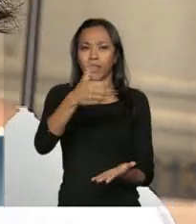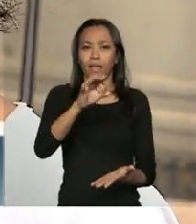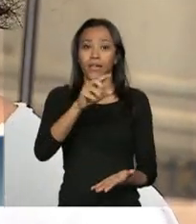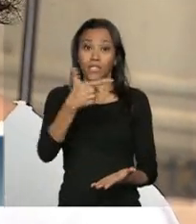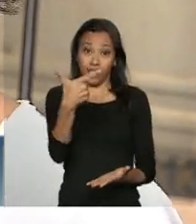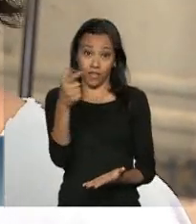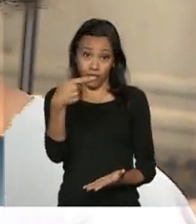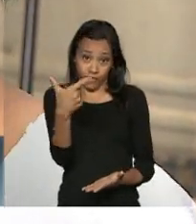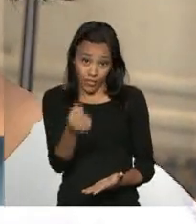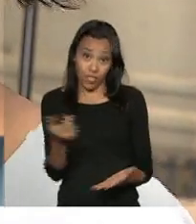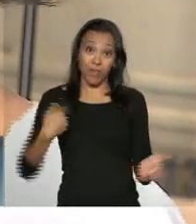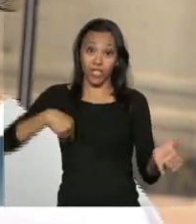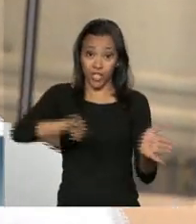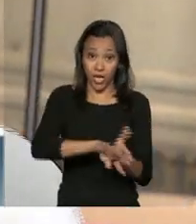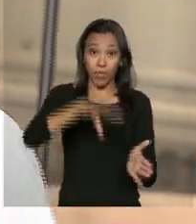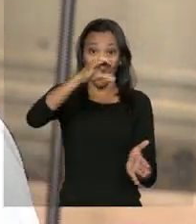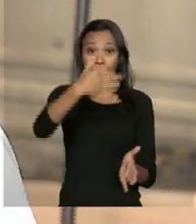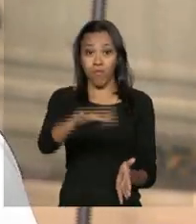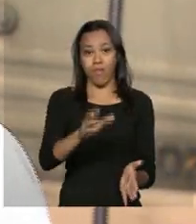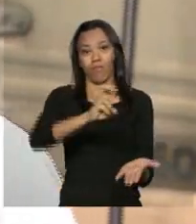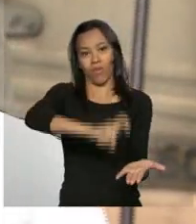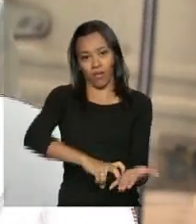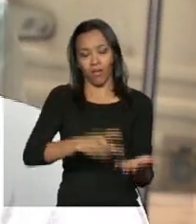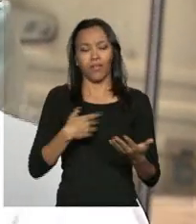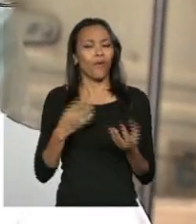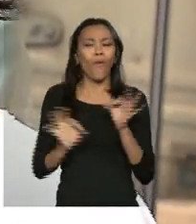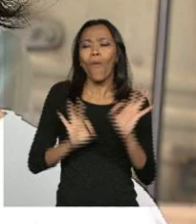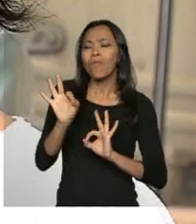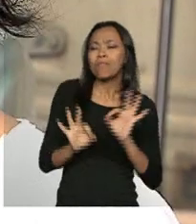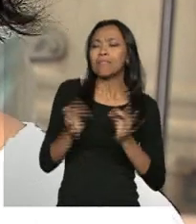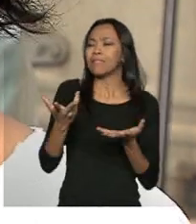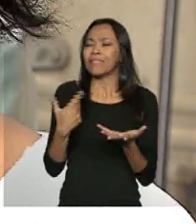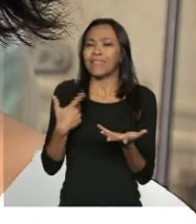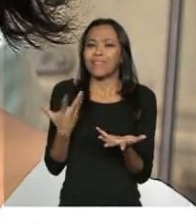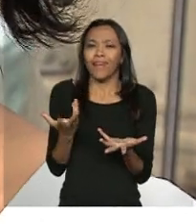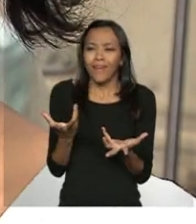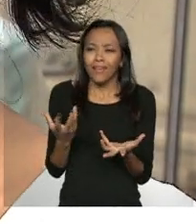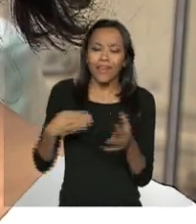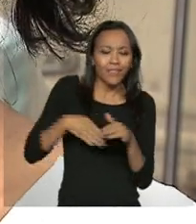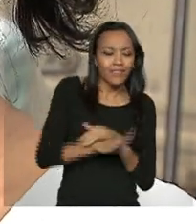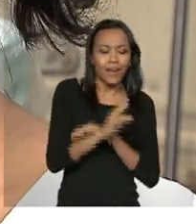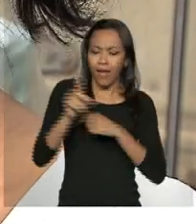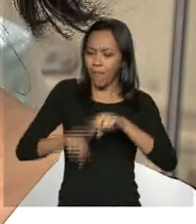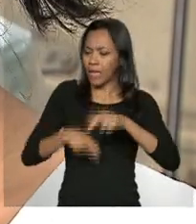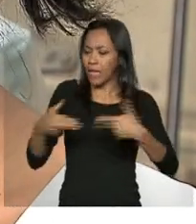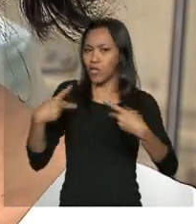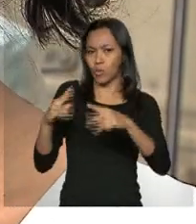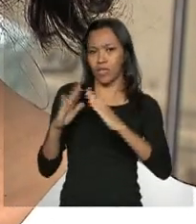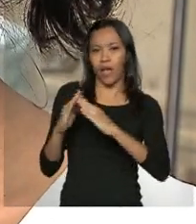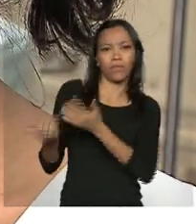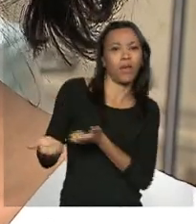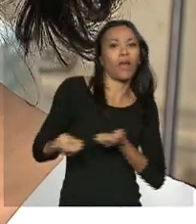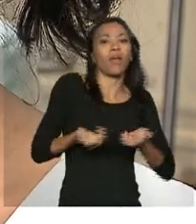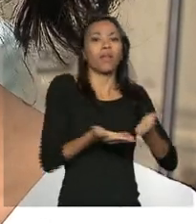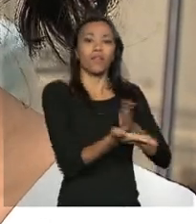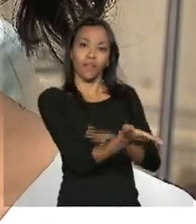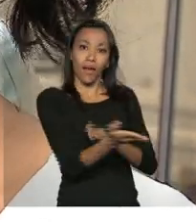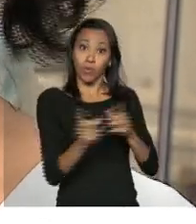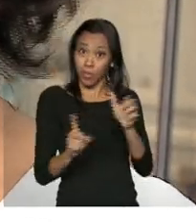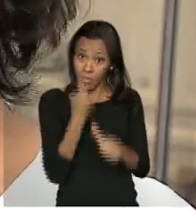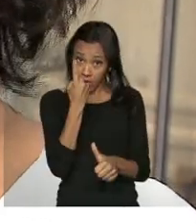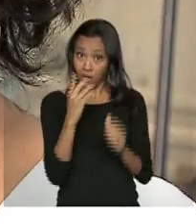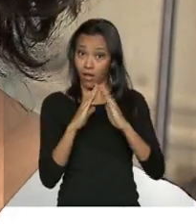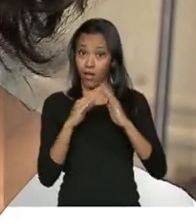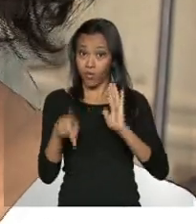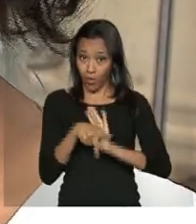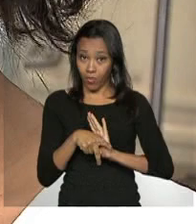nós chegamos aqui 9h30 da manhã. Como que estava a expectativa, né, para você poder trazer suas coisas aqui para casa nova? É sua primeira casa própria,